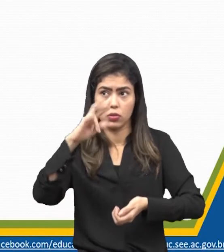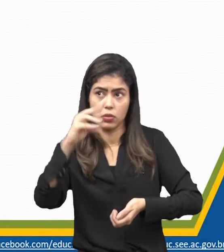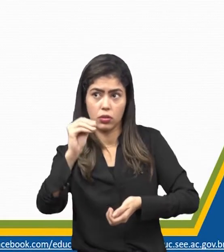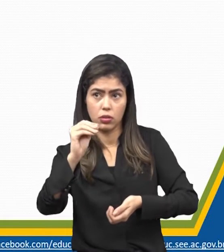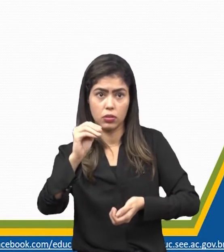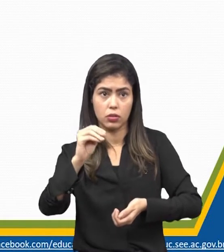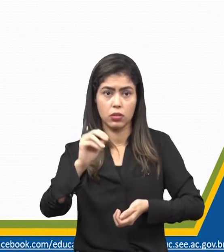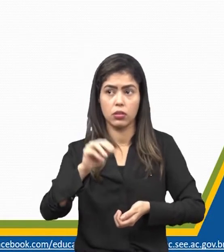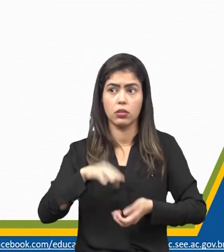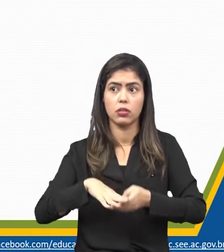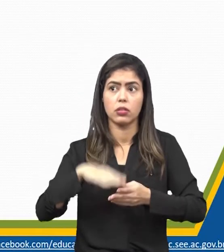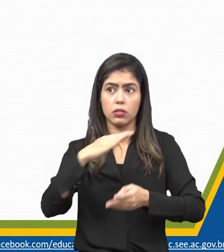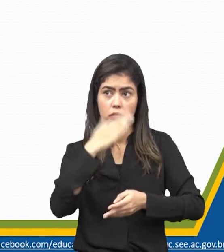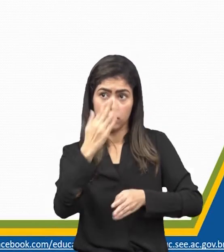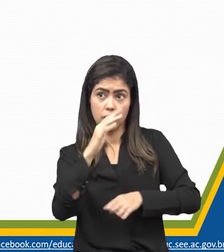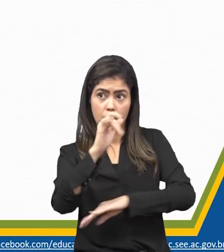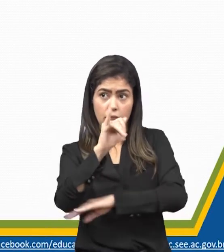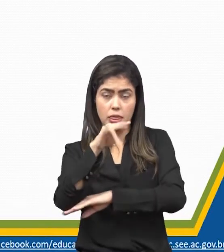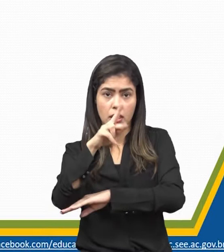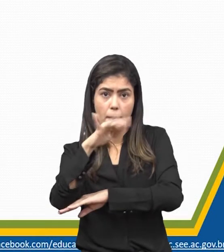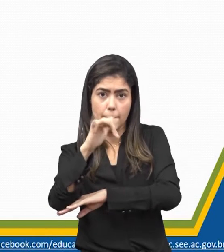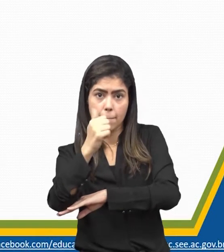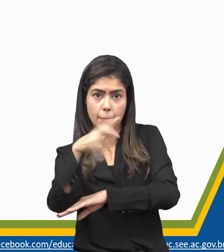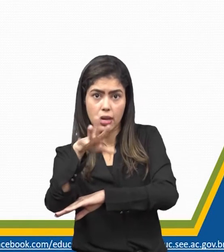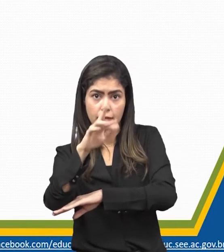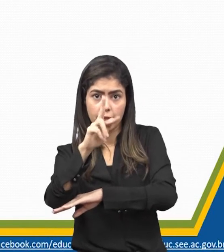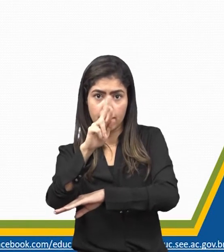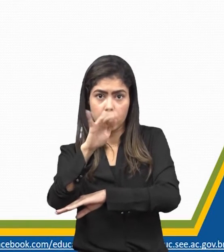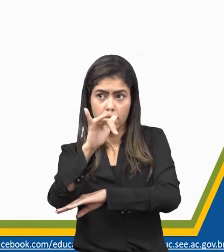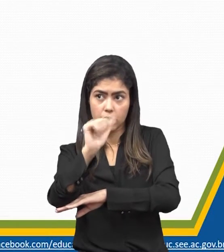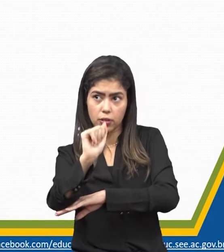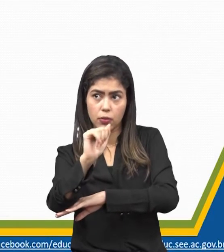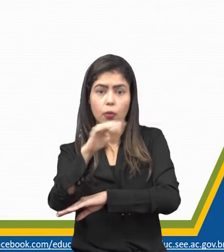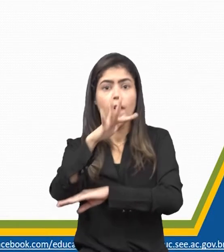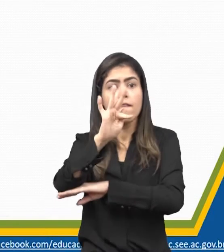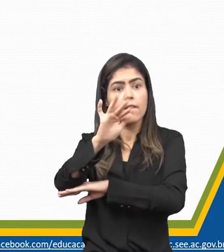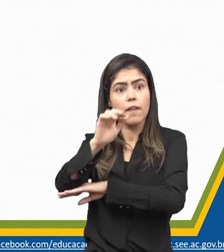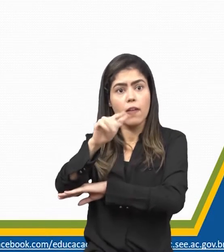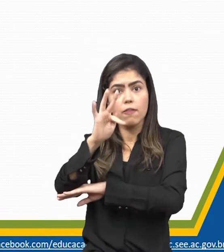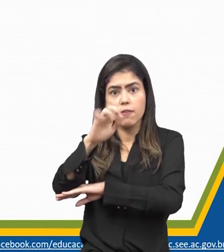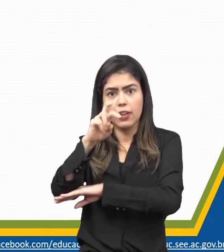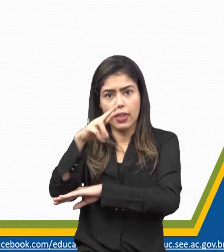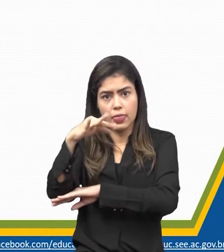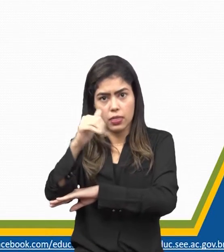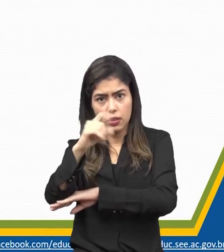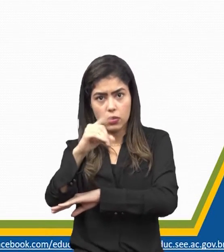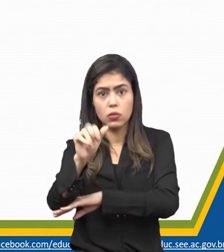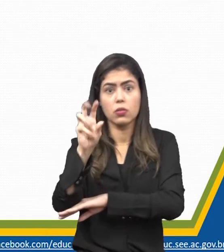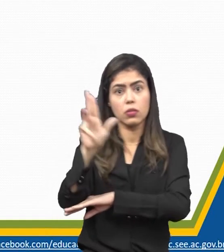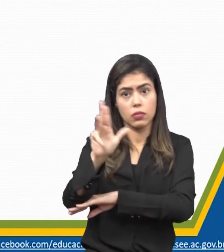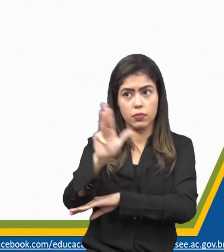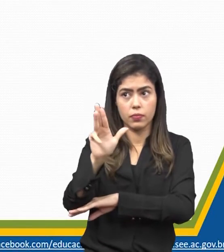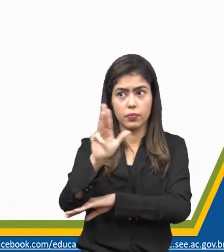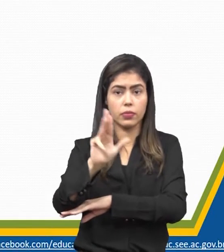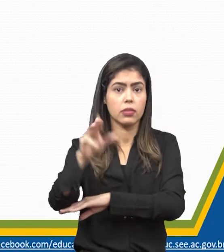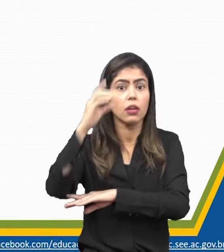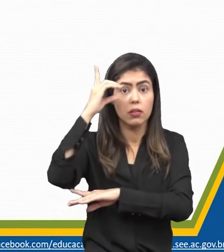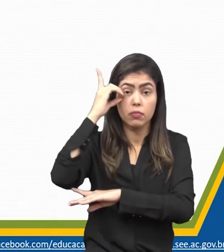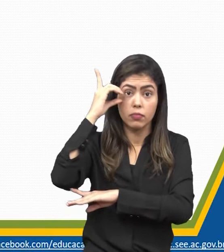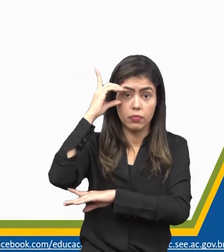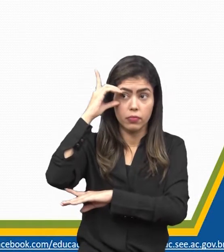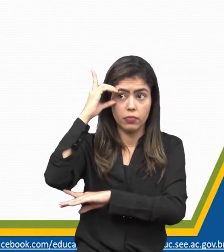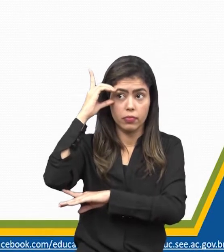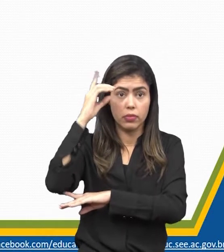Collor, né, Itamar Franco, Fernando Henrique Cardoso, Lula,